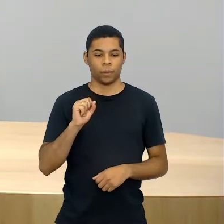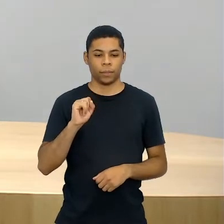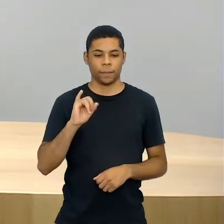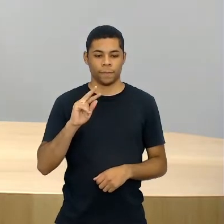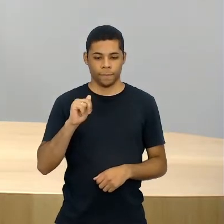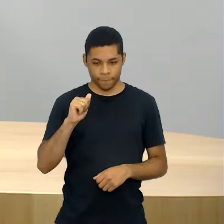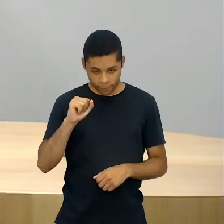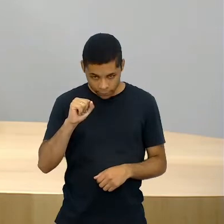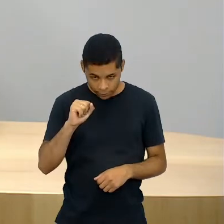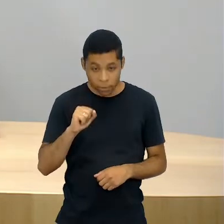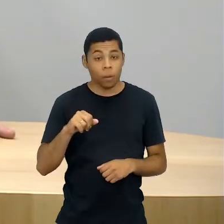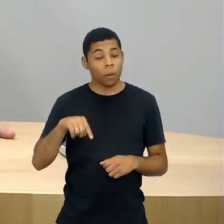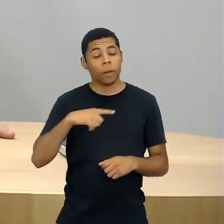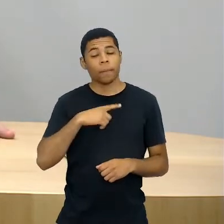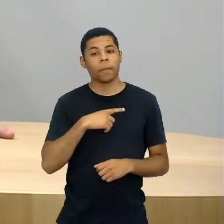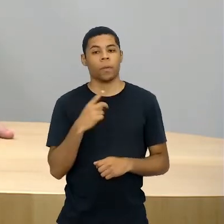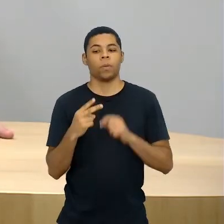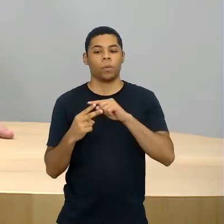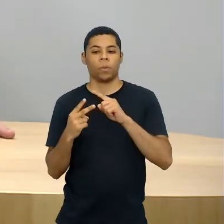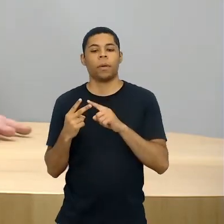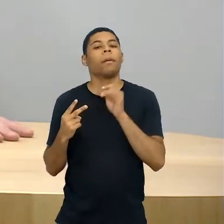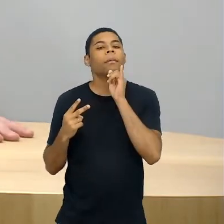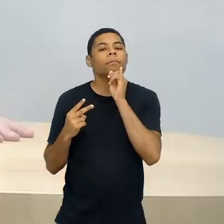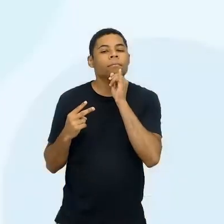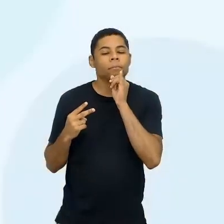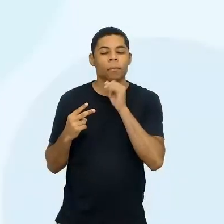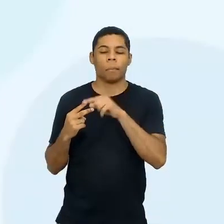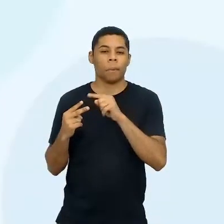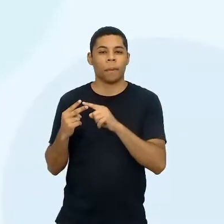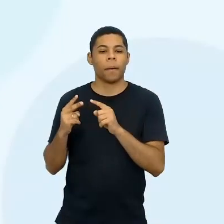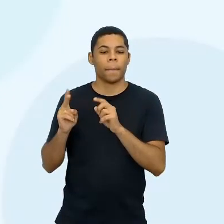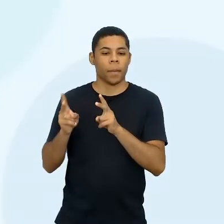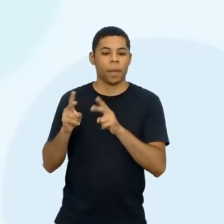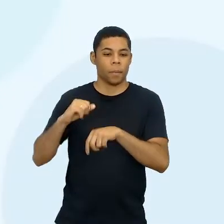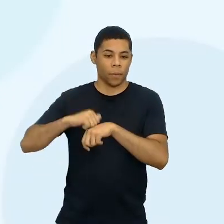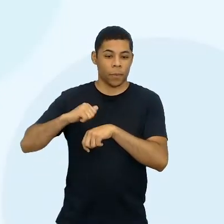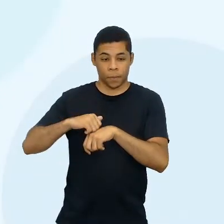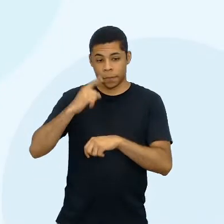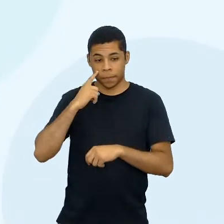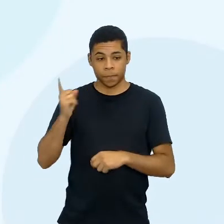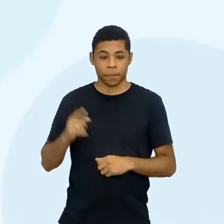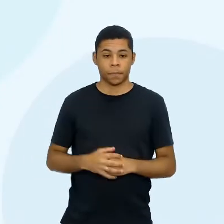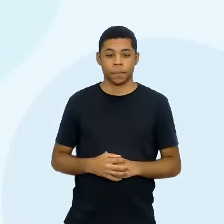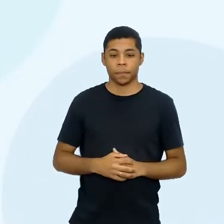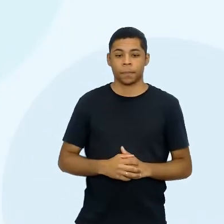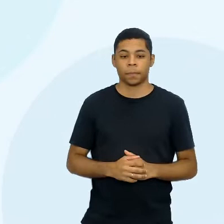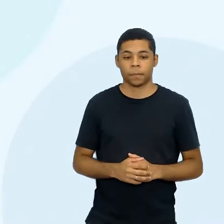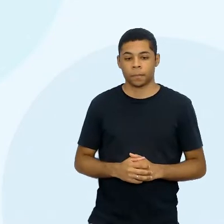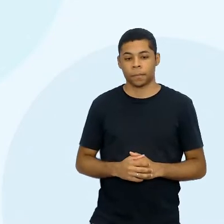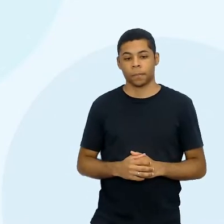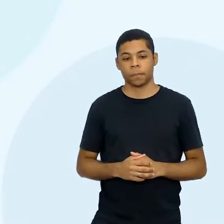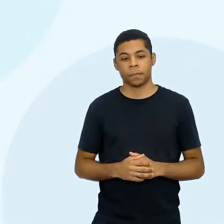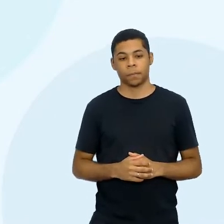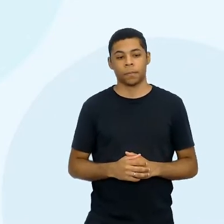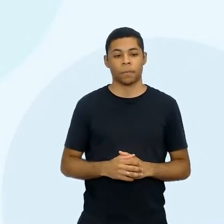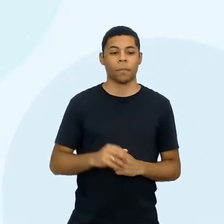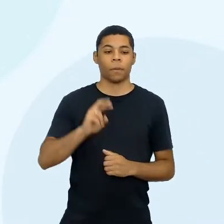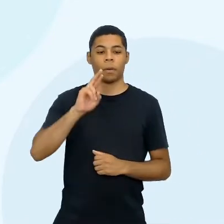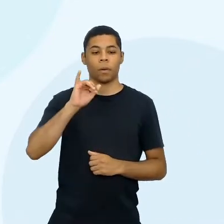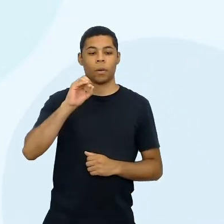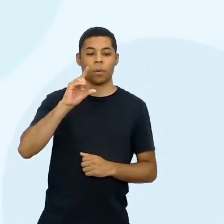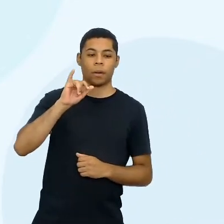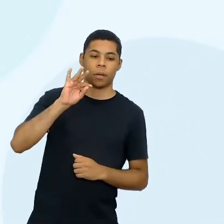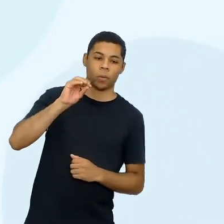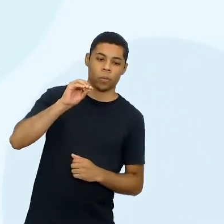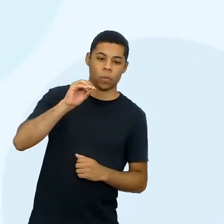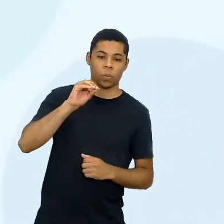trazer aqui para vocês 2 exemplos de rochas vulcânicas aí extrusivas, né? O riolito, que aparece aí do